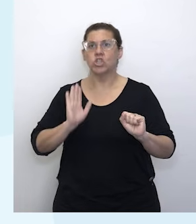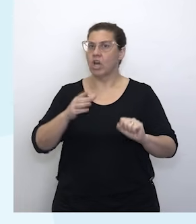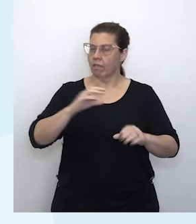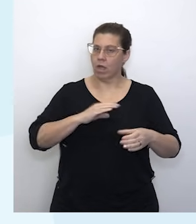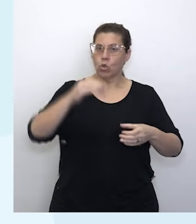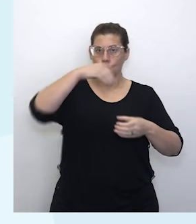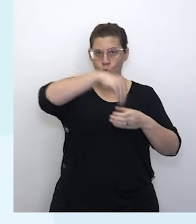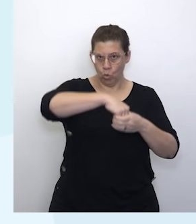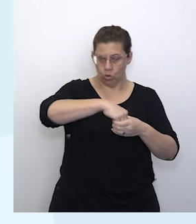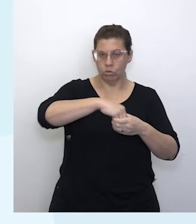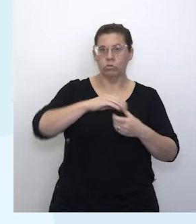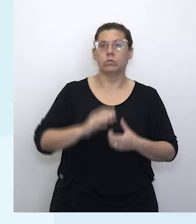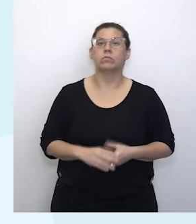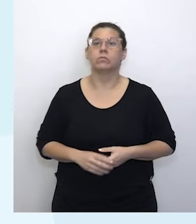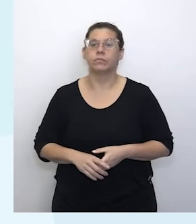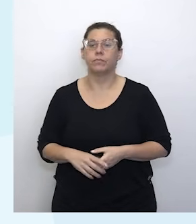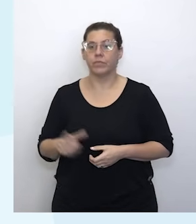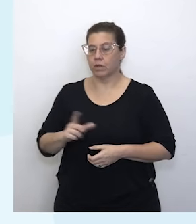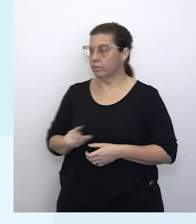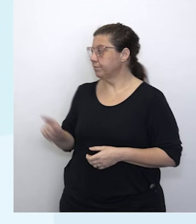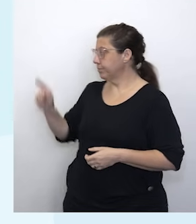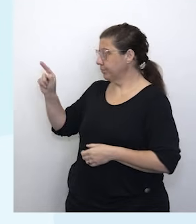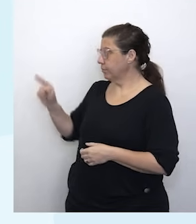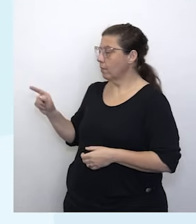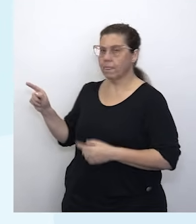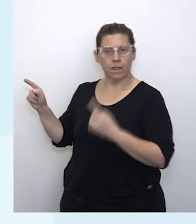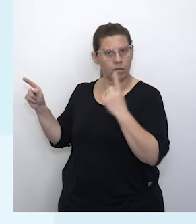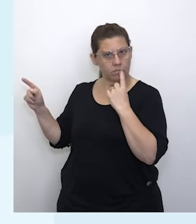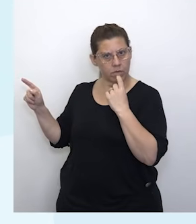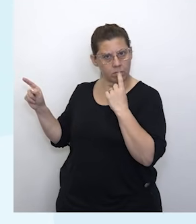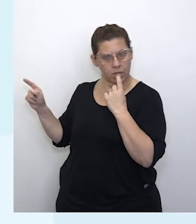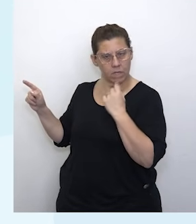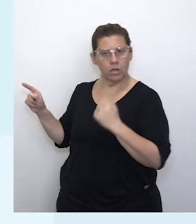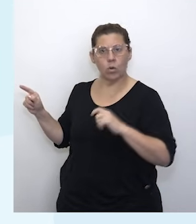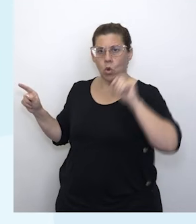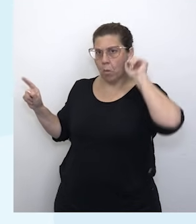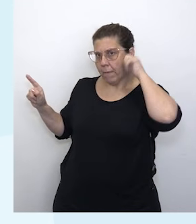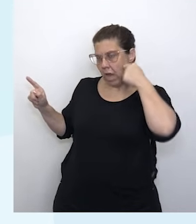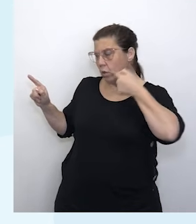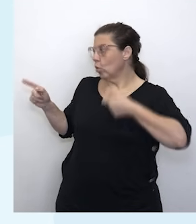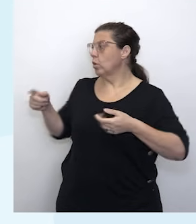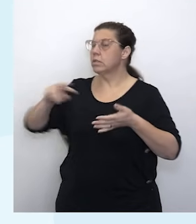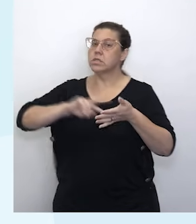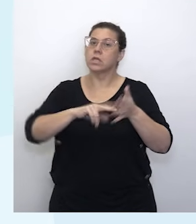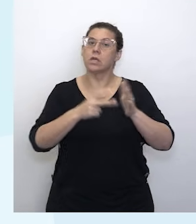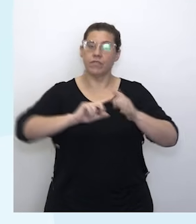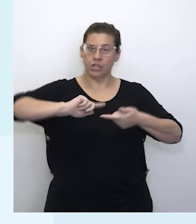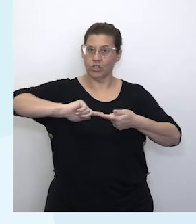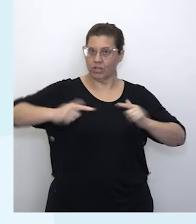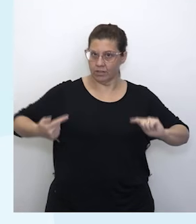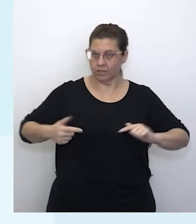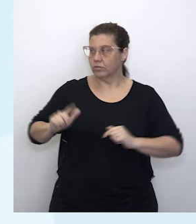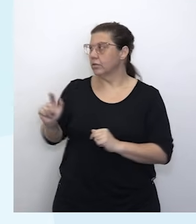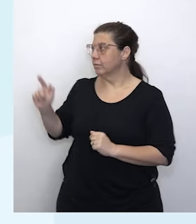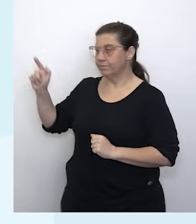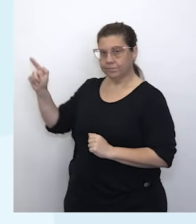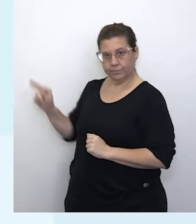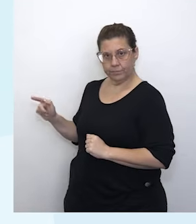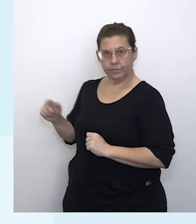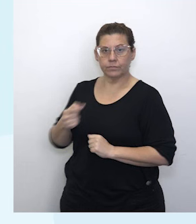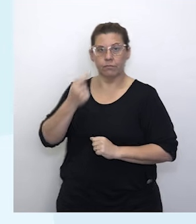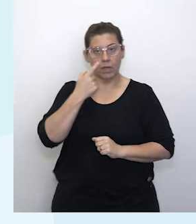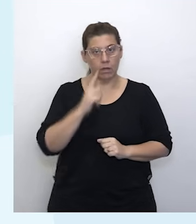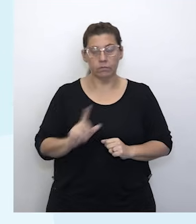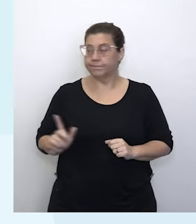núcleo, né? Aí nesse desenho, esse risquinho vermelho, esse risquinho preto aí estão representando o material genético, tá bom? Então